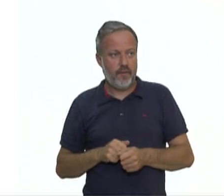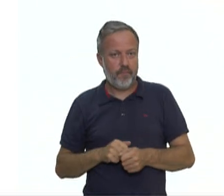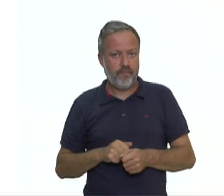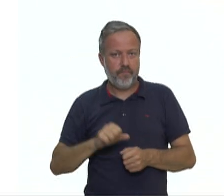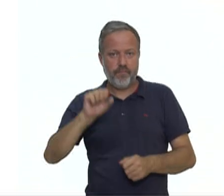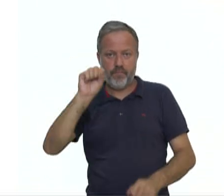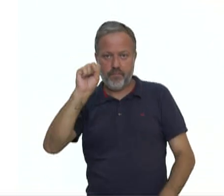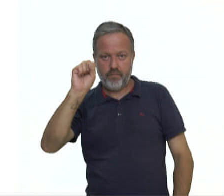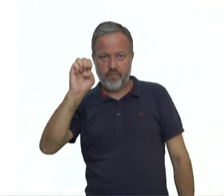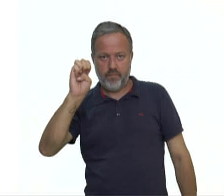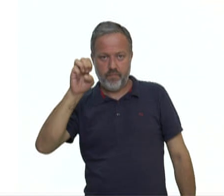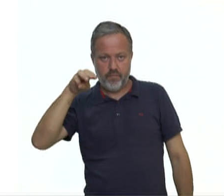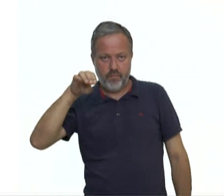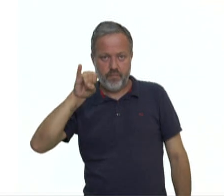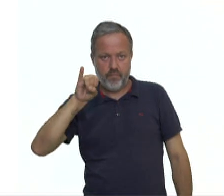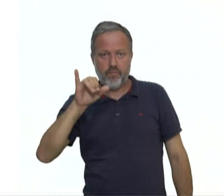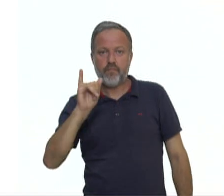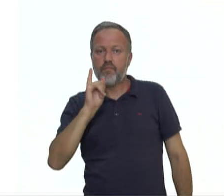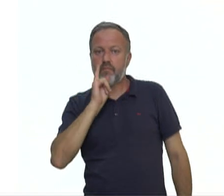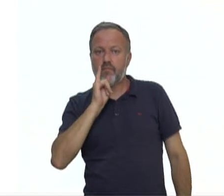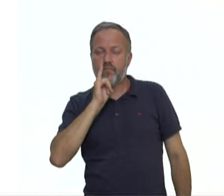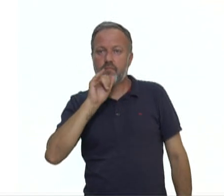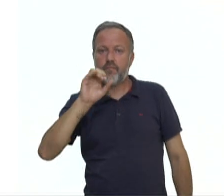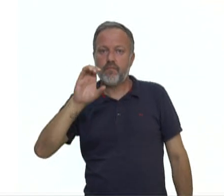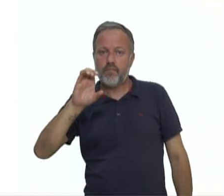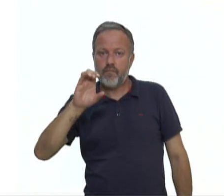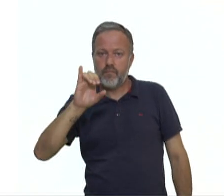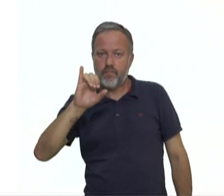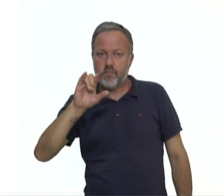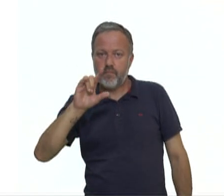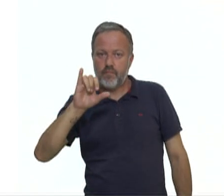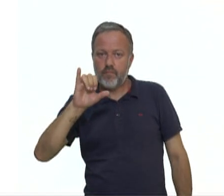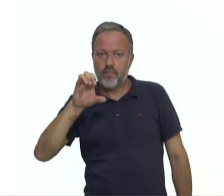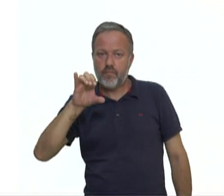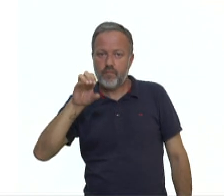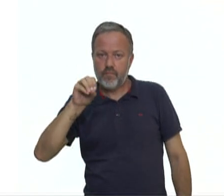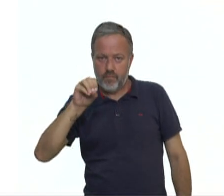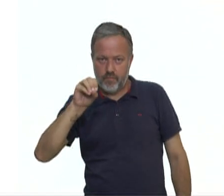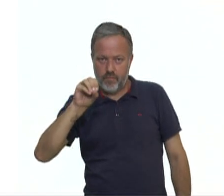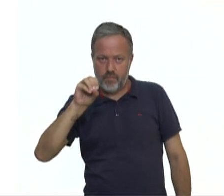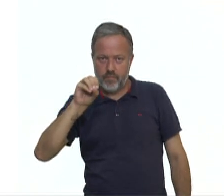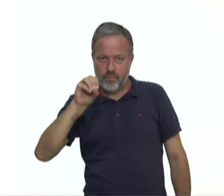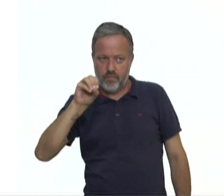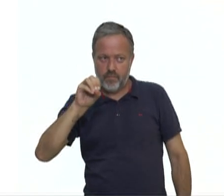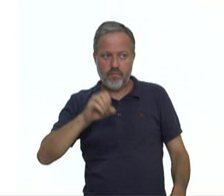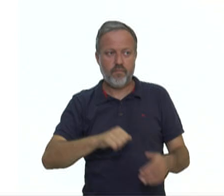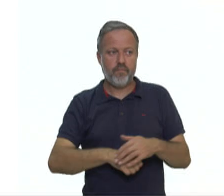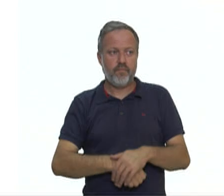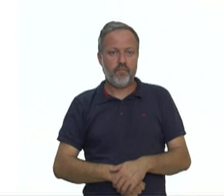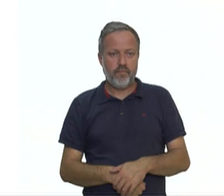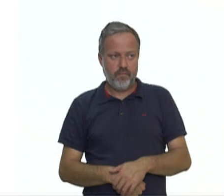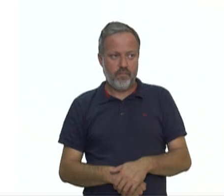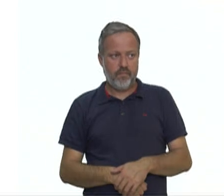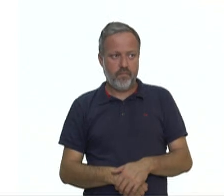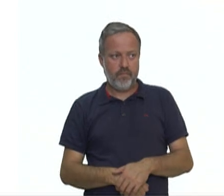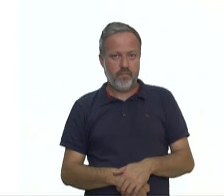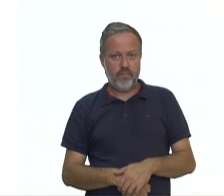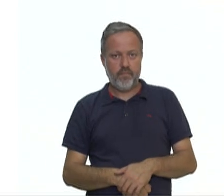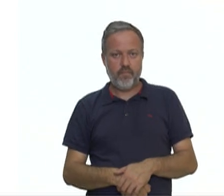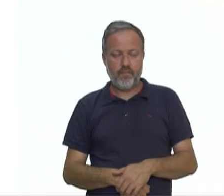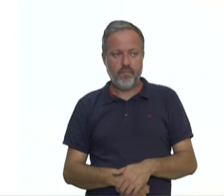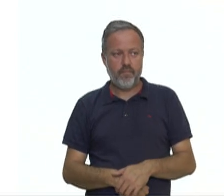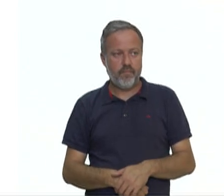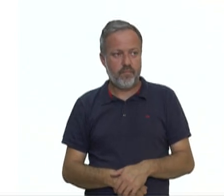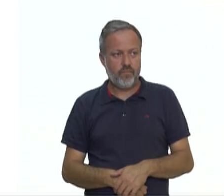Semimetais, silício, que é o componente usado para fazer chips de computador e de celular. Você deve adorar o silício, afinal, sem ele, sem